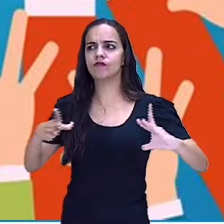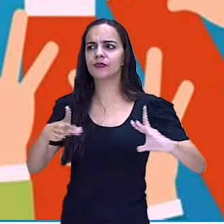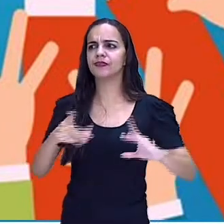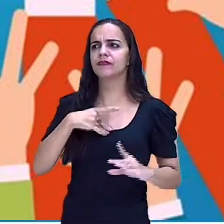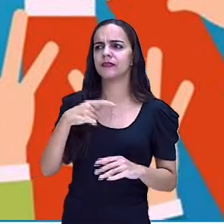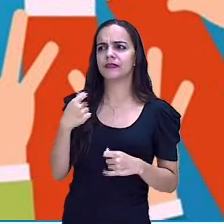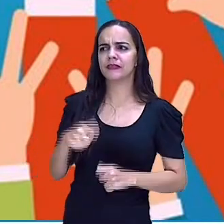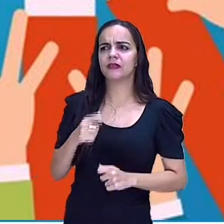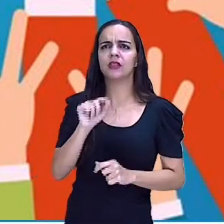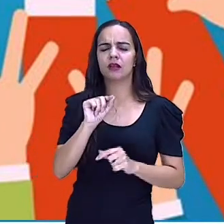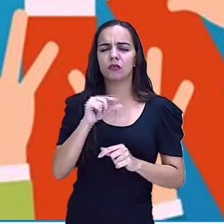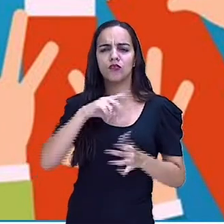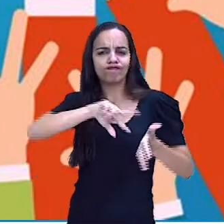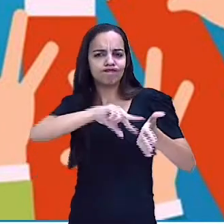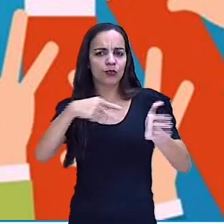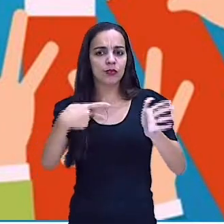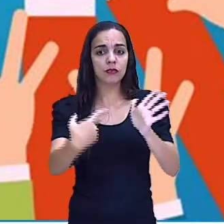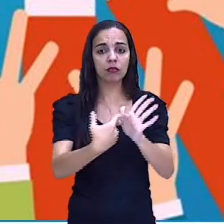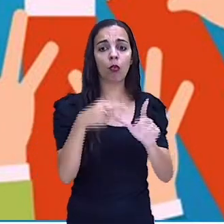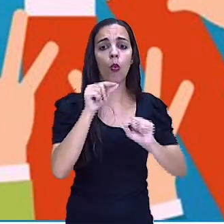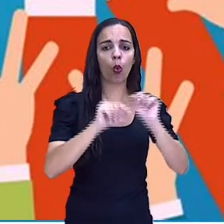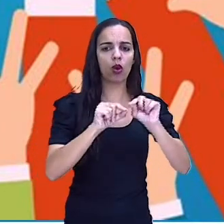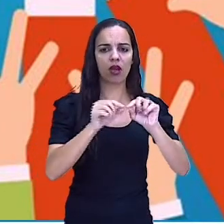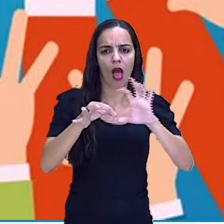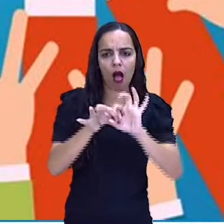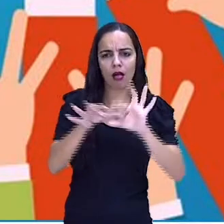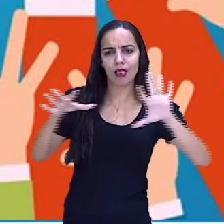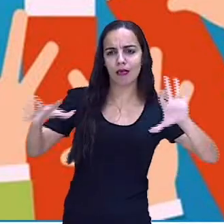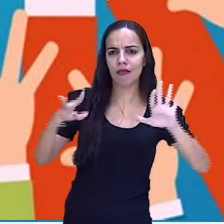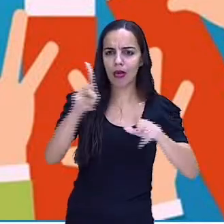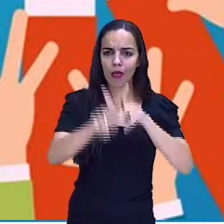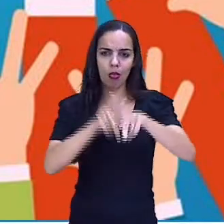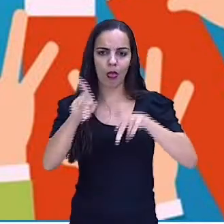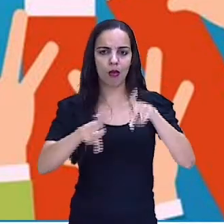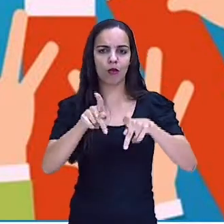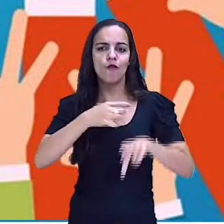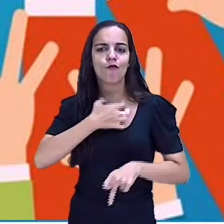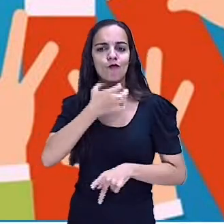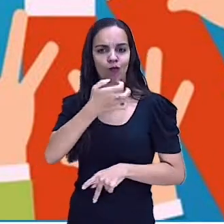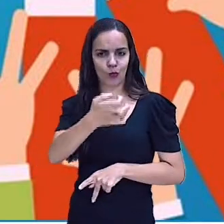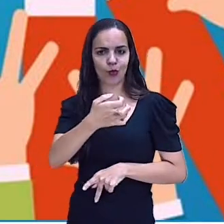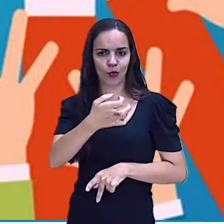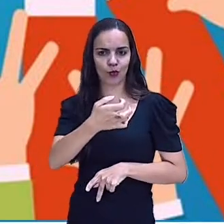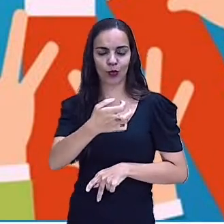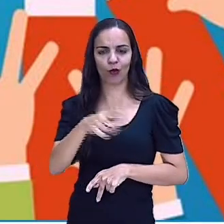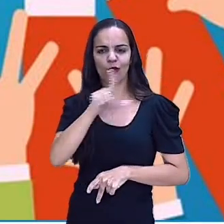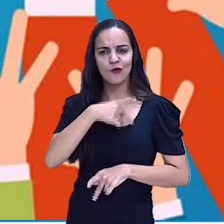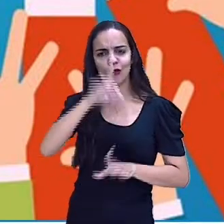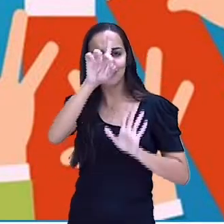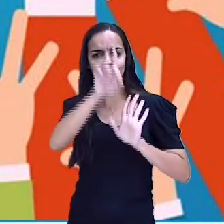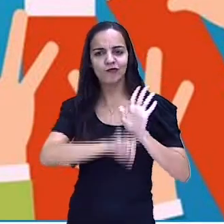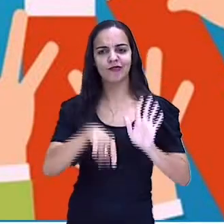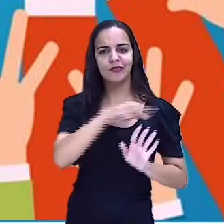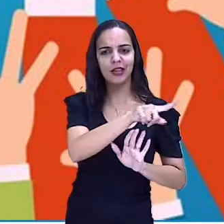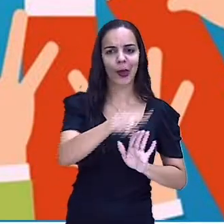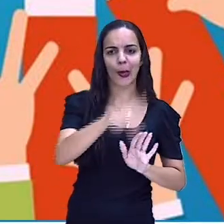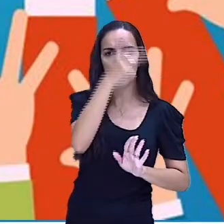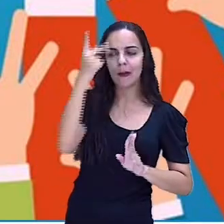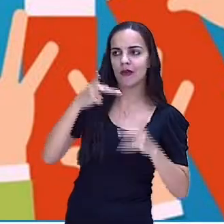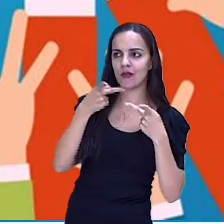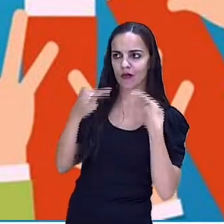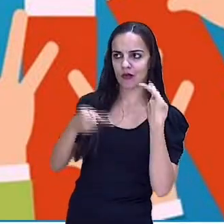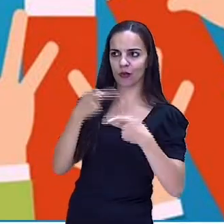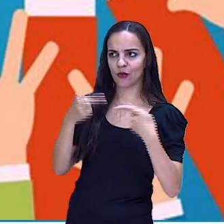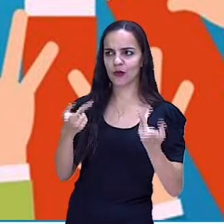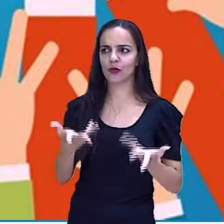definir democracia. A palavra democracia vem do grego e significa o